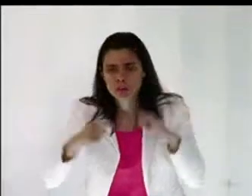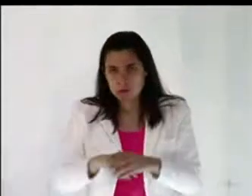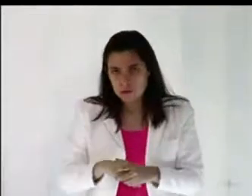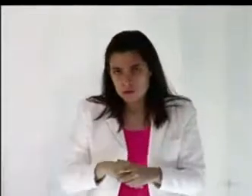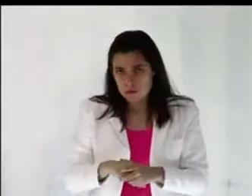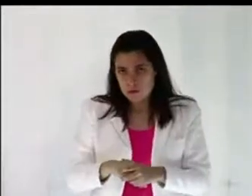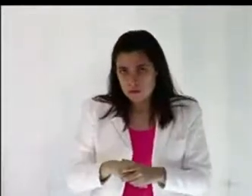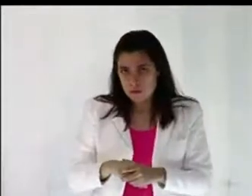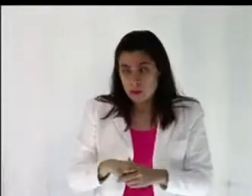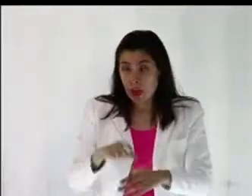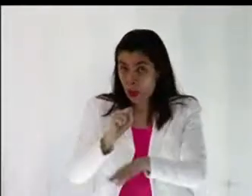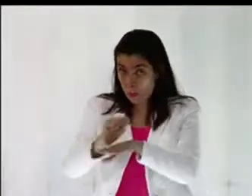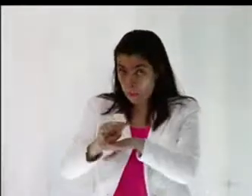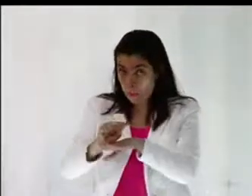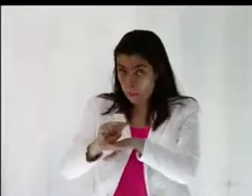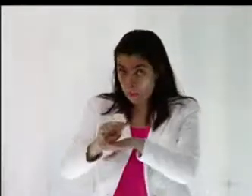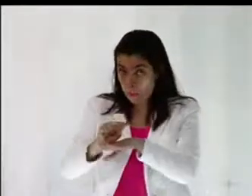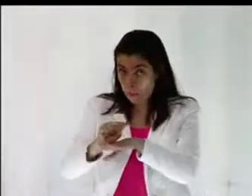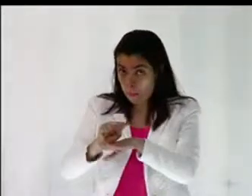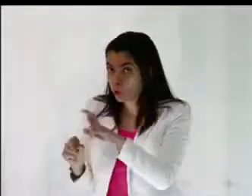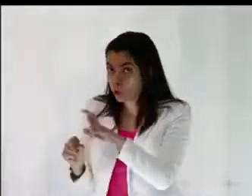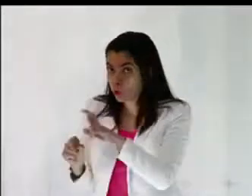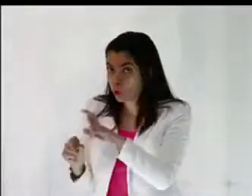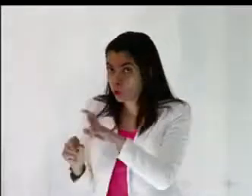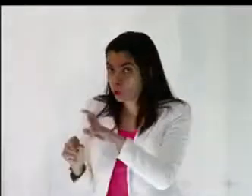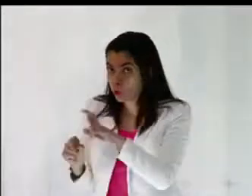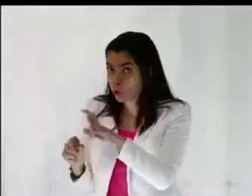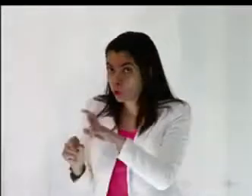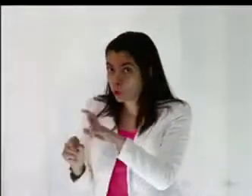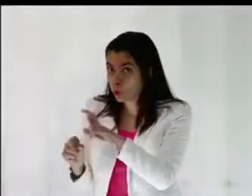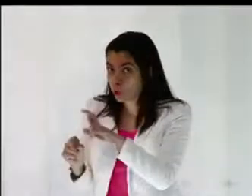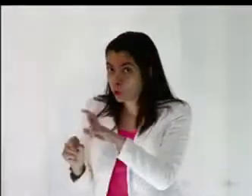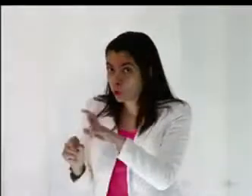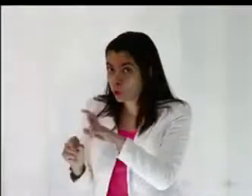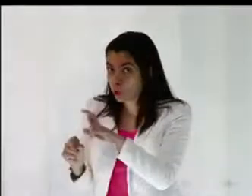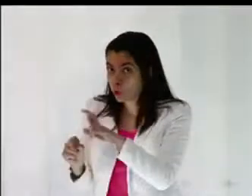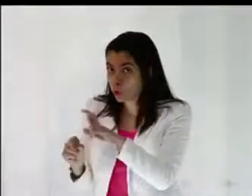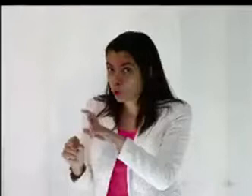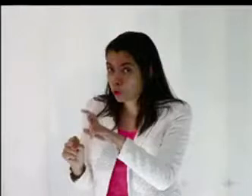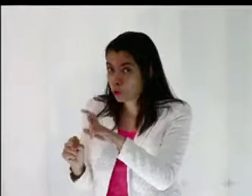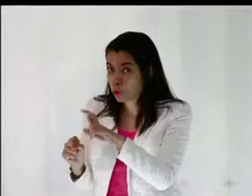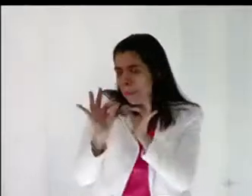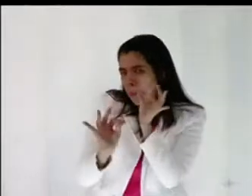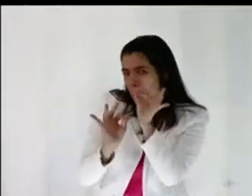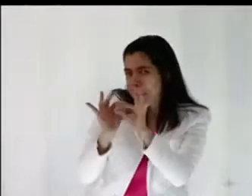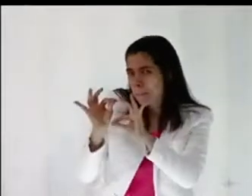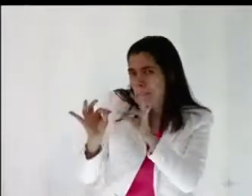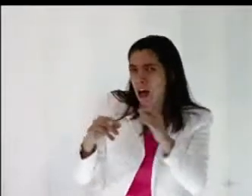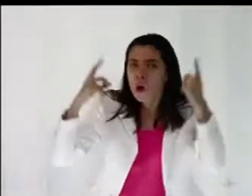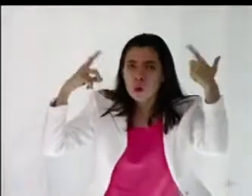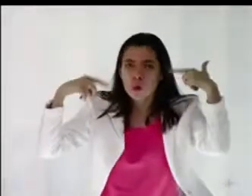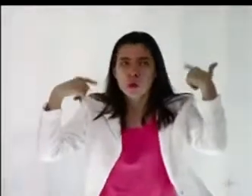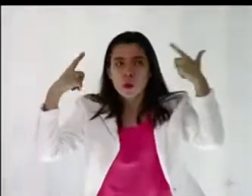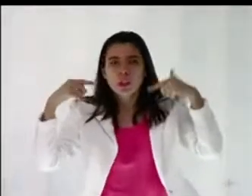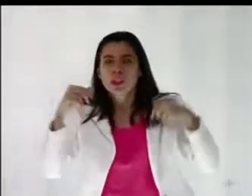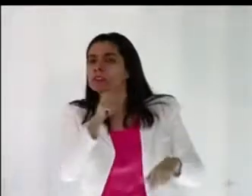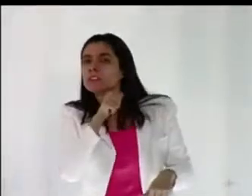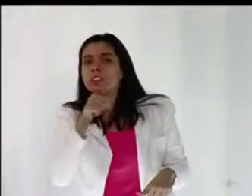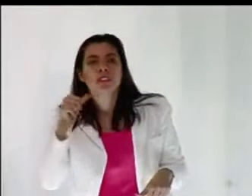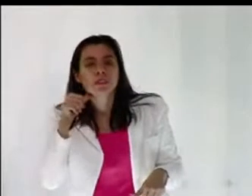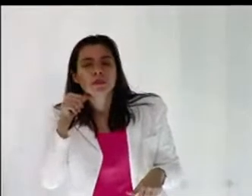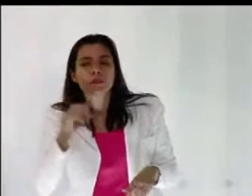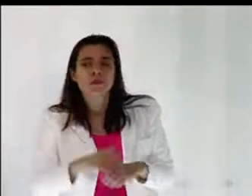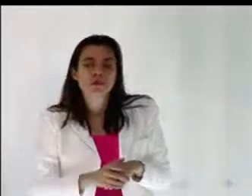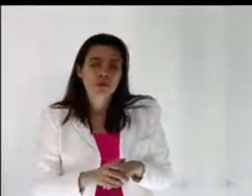si, meu filho, o cordeiro para o holocausto. E seguiam ambos juntos. Chegaram